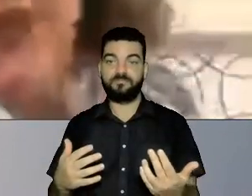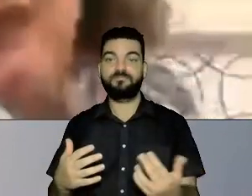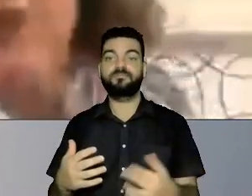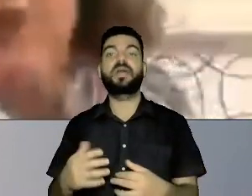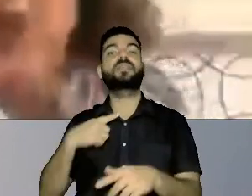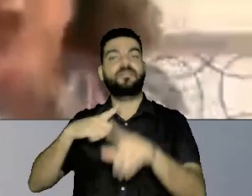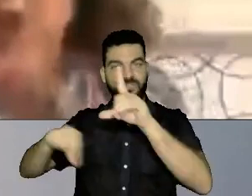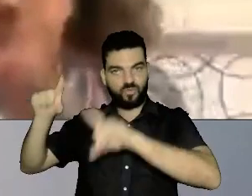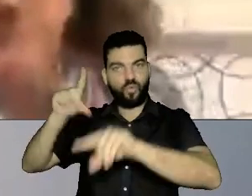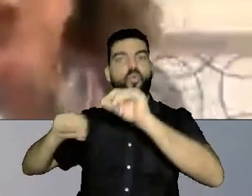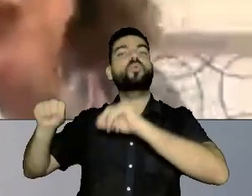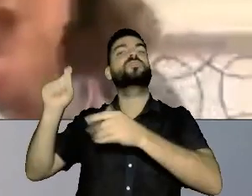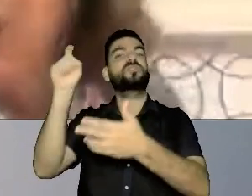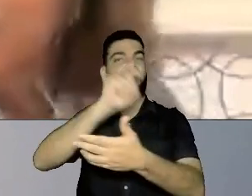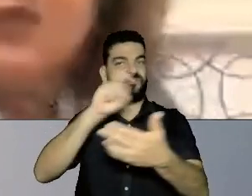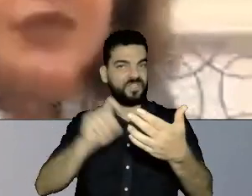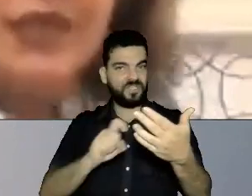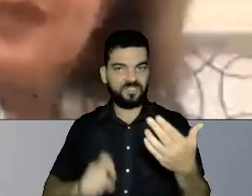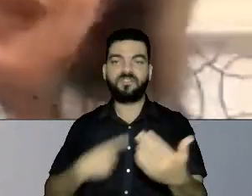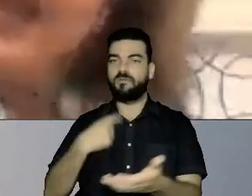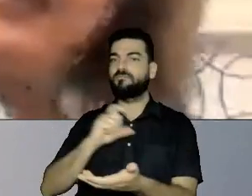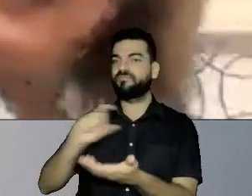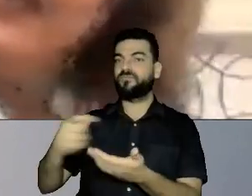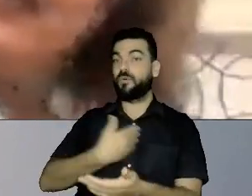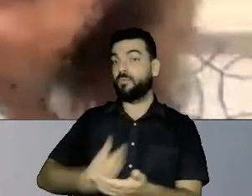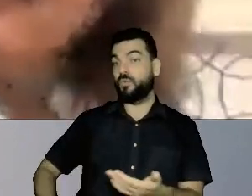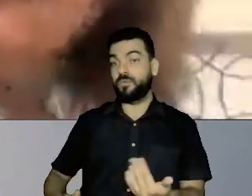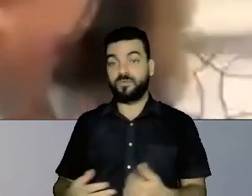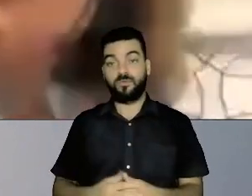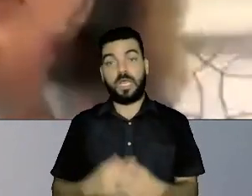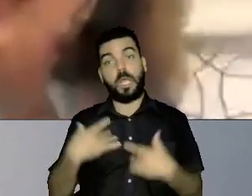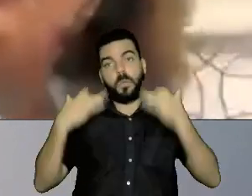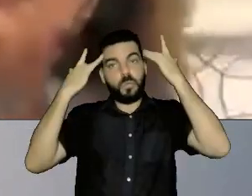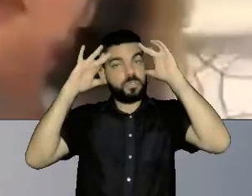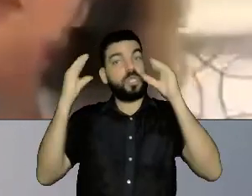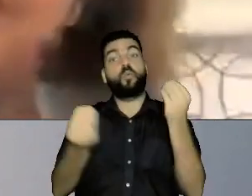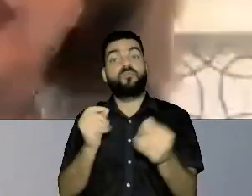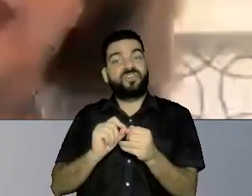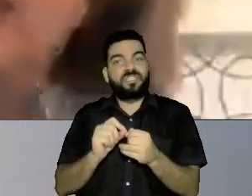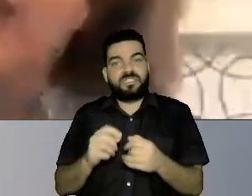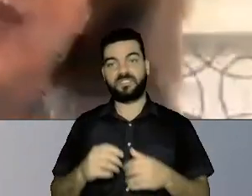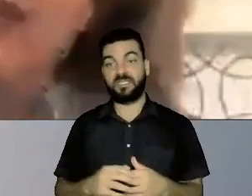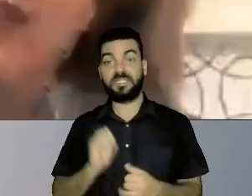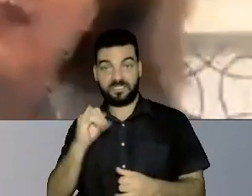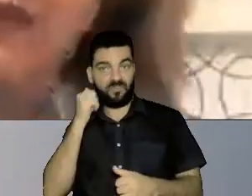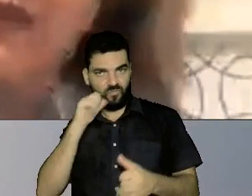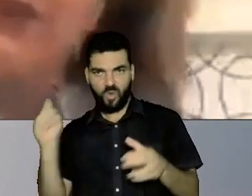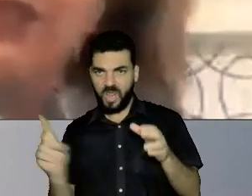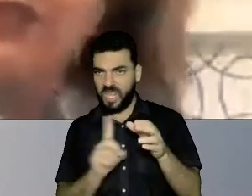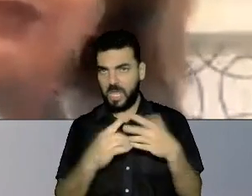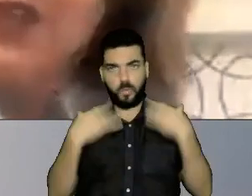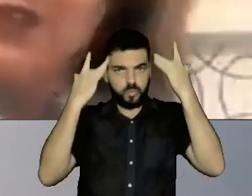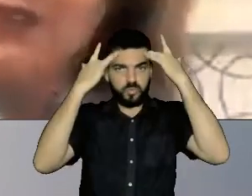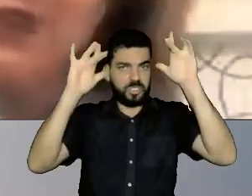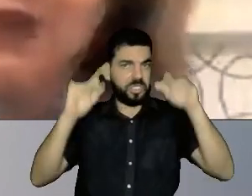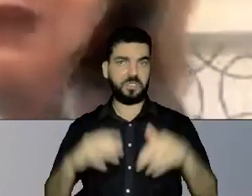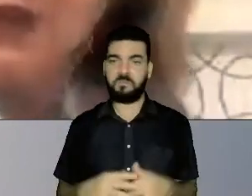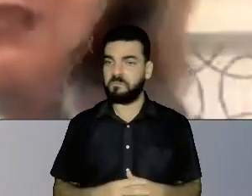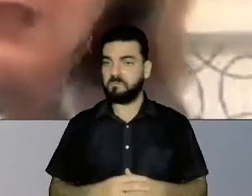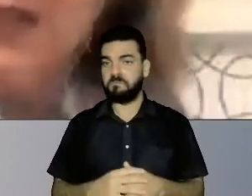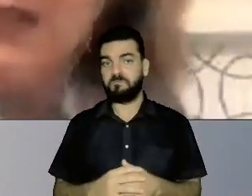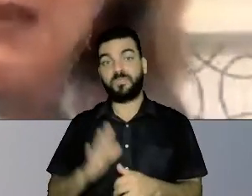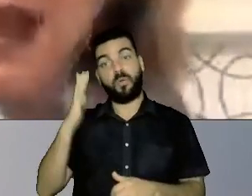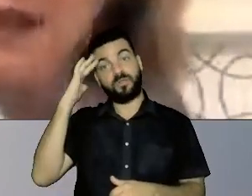pública, né, e do investimento público. Eu não sei se ali naquele espaço mulheres foram selecionadas também, talvez o Vladimir